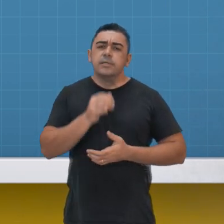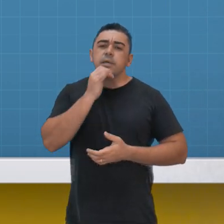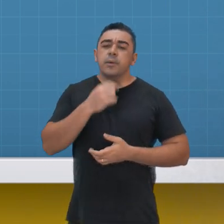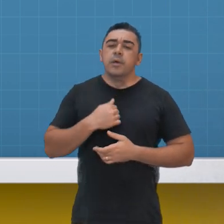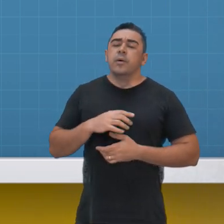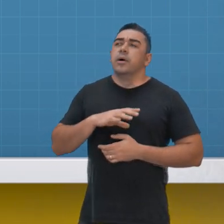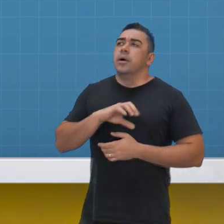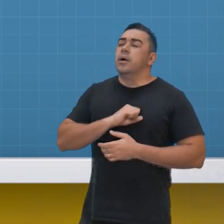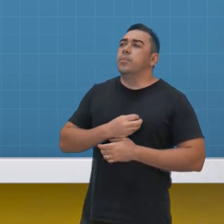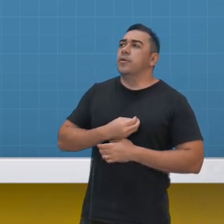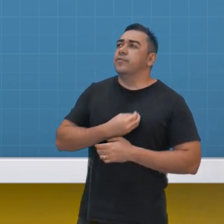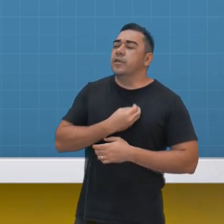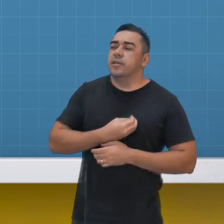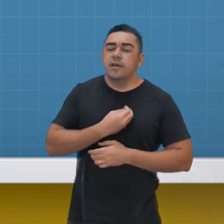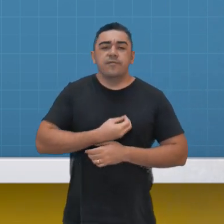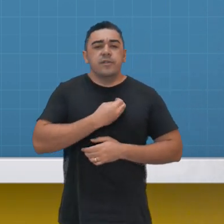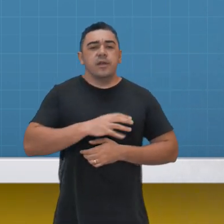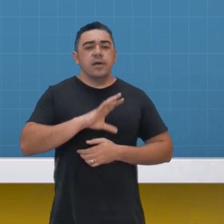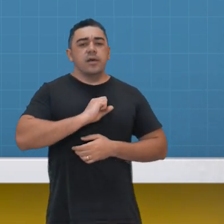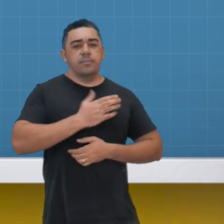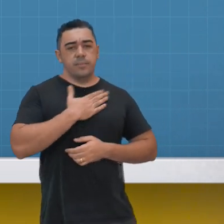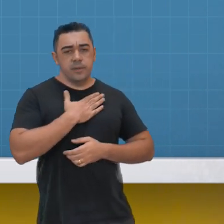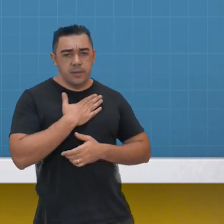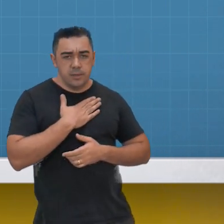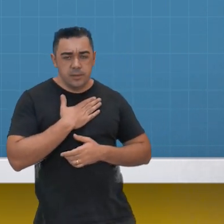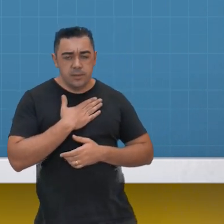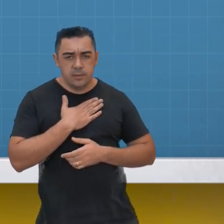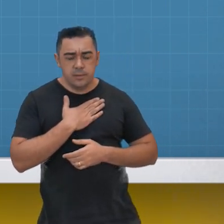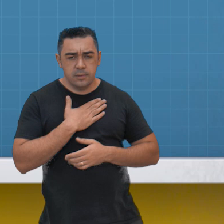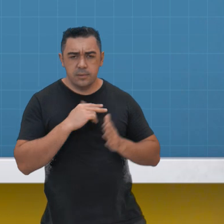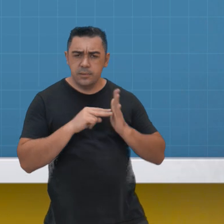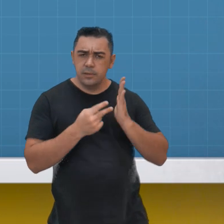Eu amo a vida e a vida me ama.